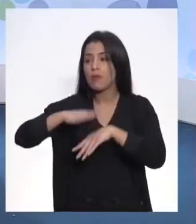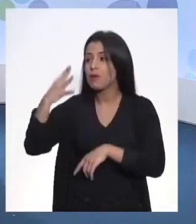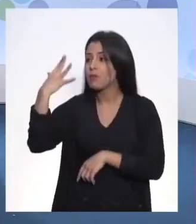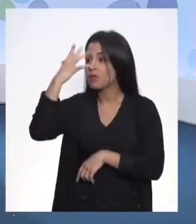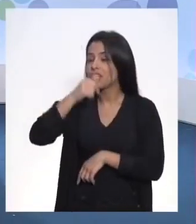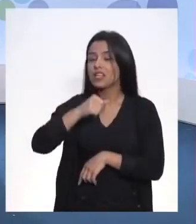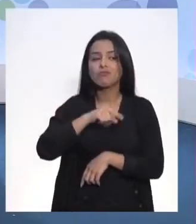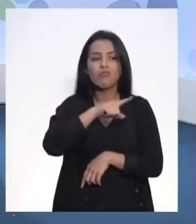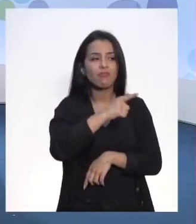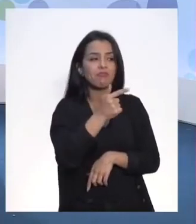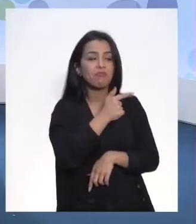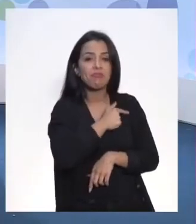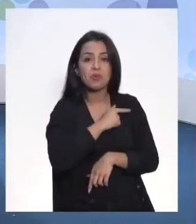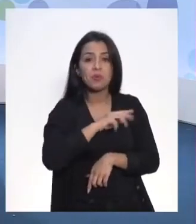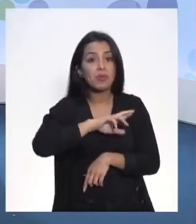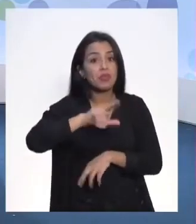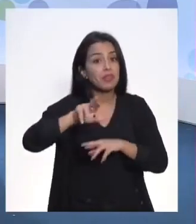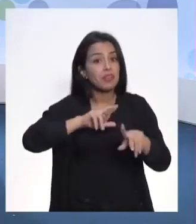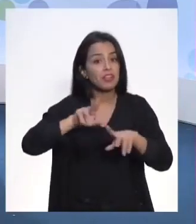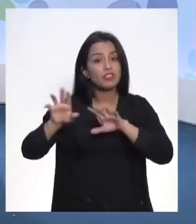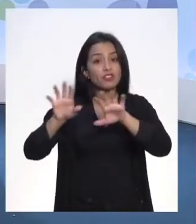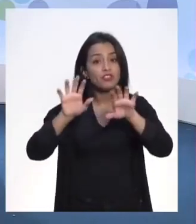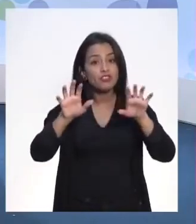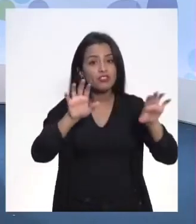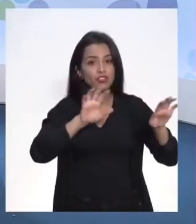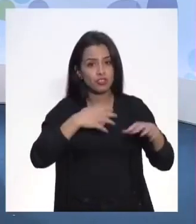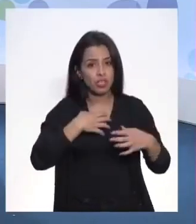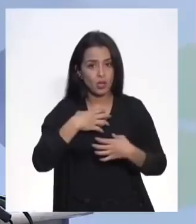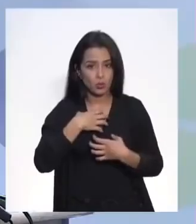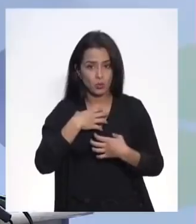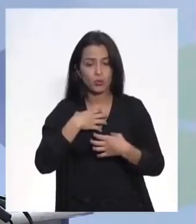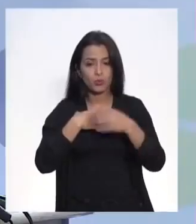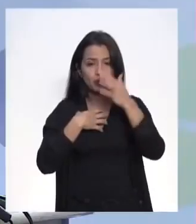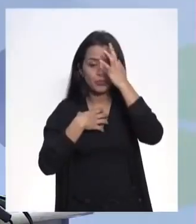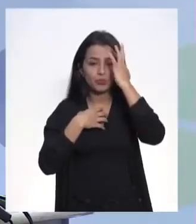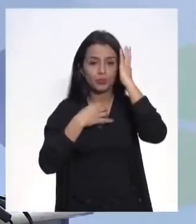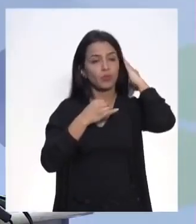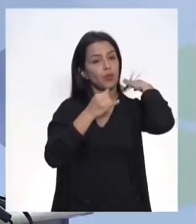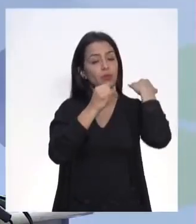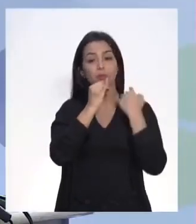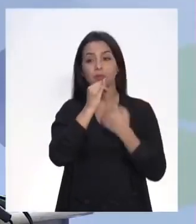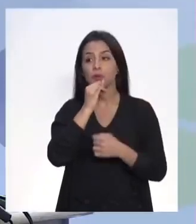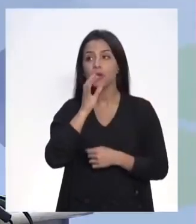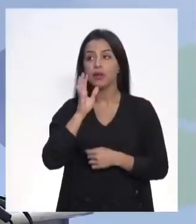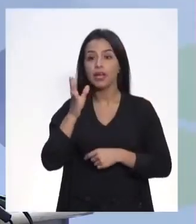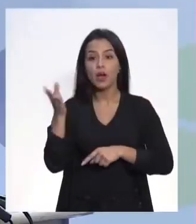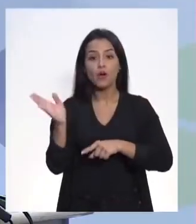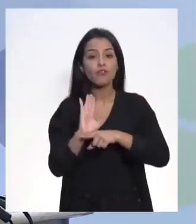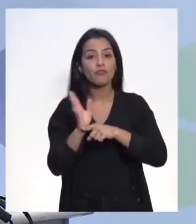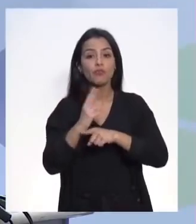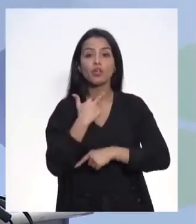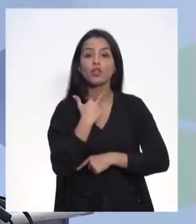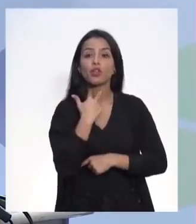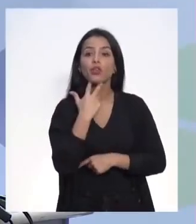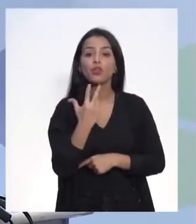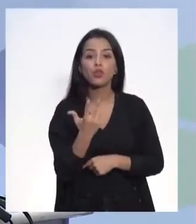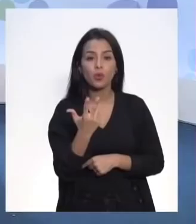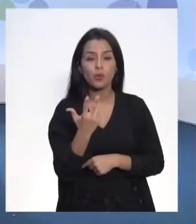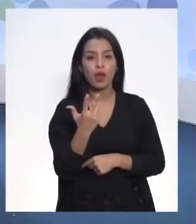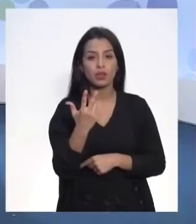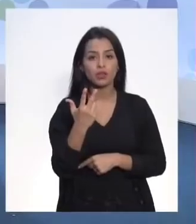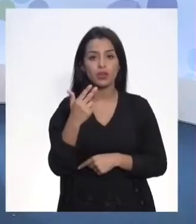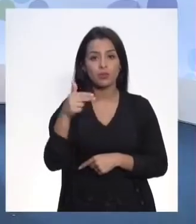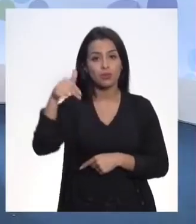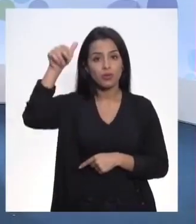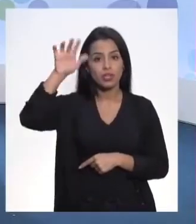mais feio. Existem jeitos diferentes, né? Você nunca viu. Quem já viu um filme dublado por nordestinos?